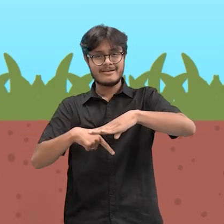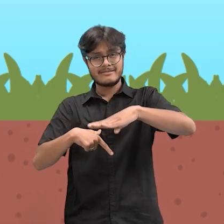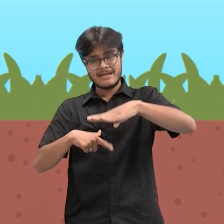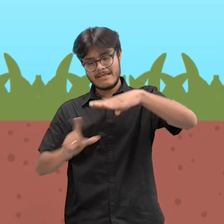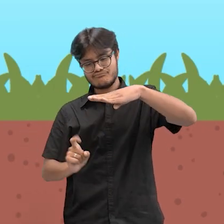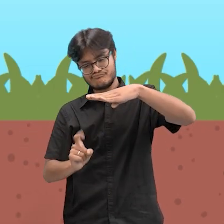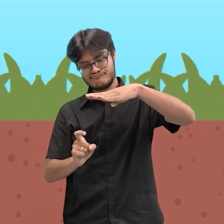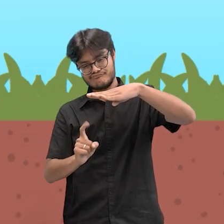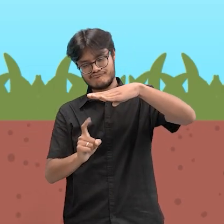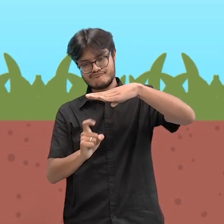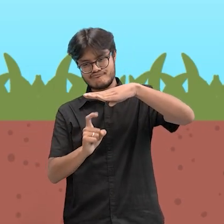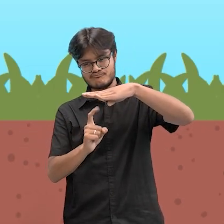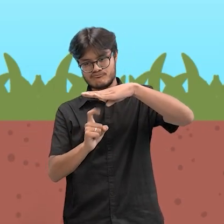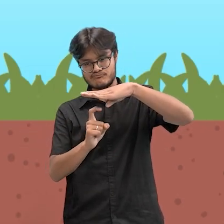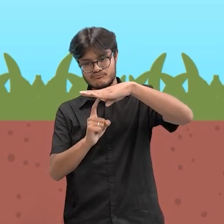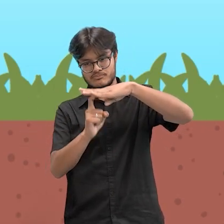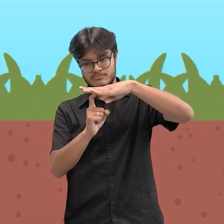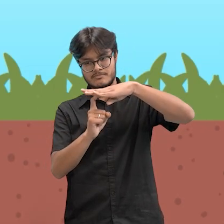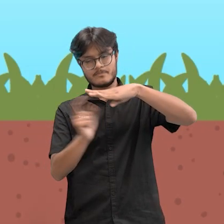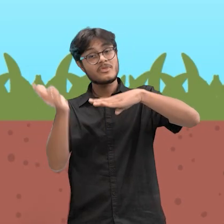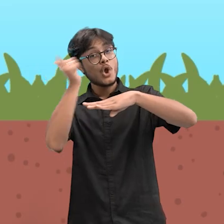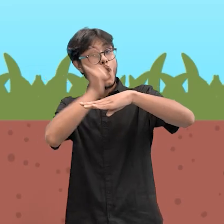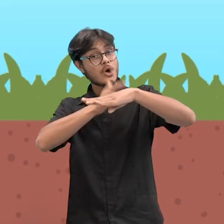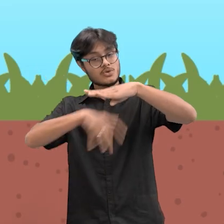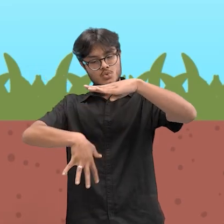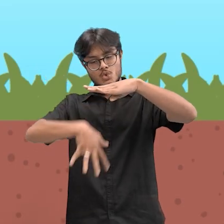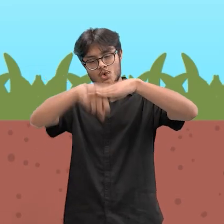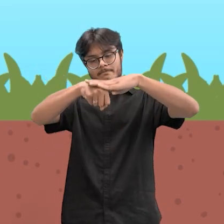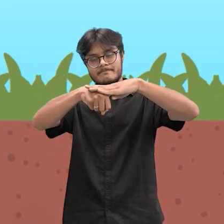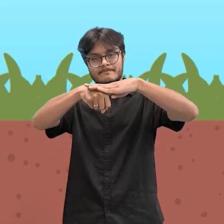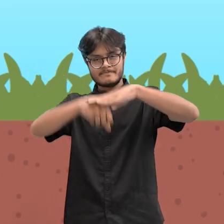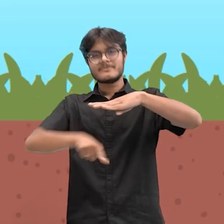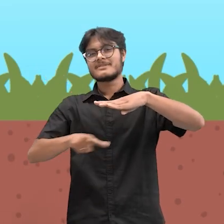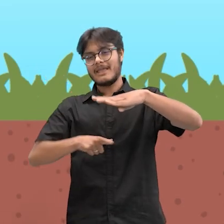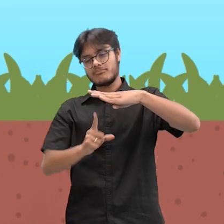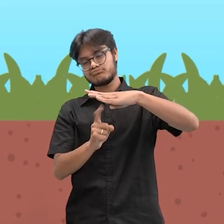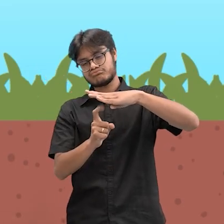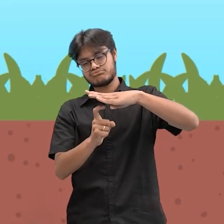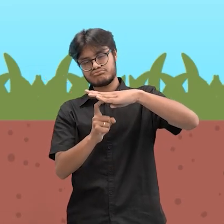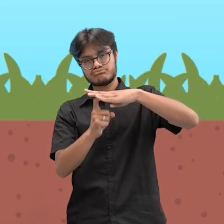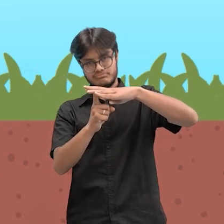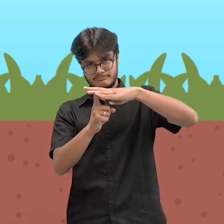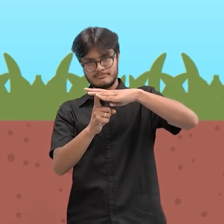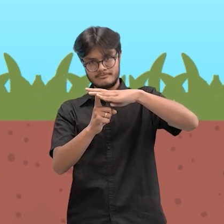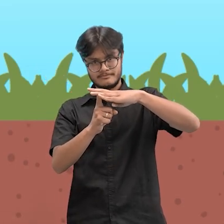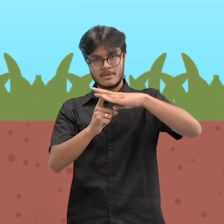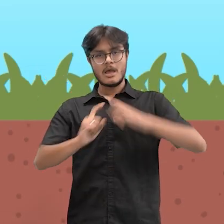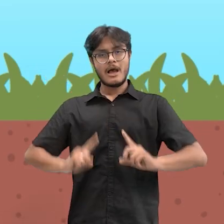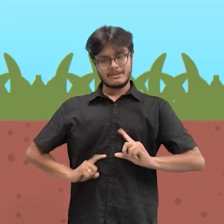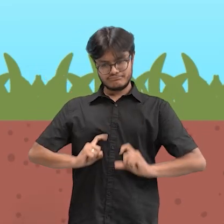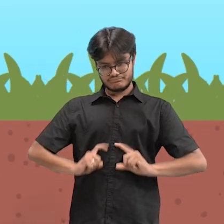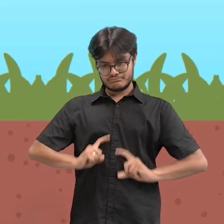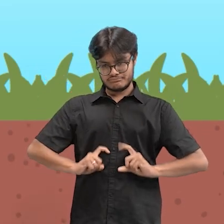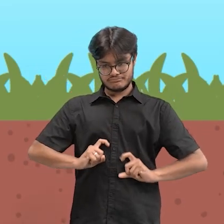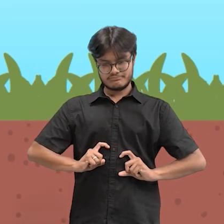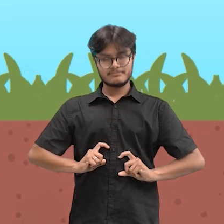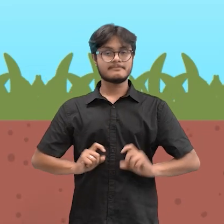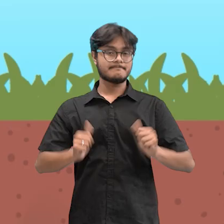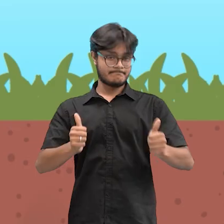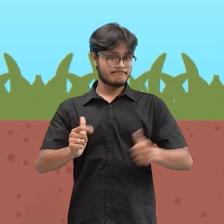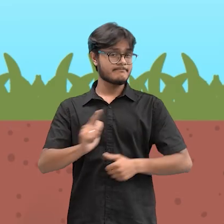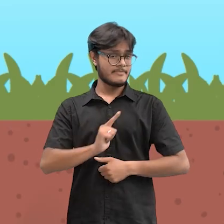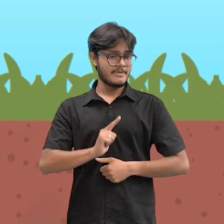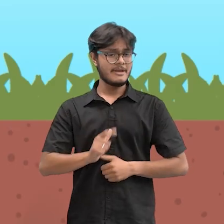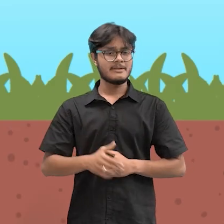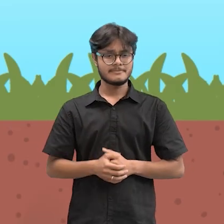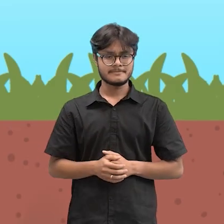ao andar descalço, as larvas vão penetrar pelo pé da pessoa, pela